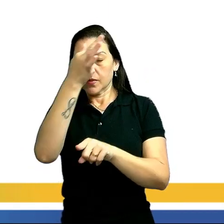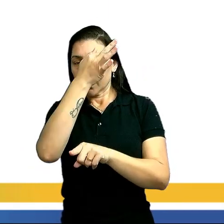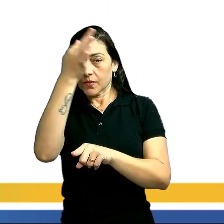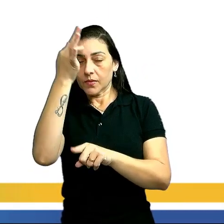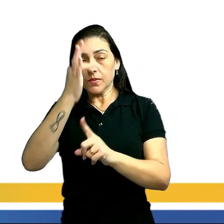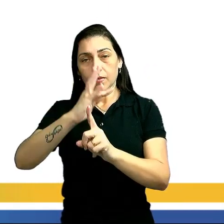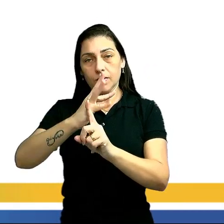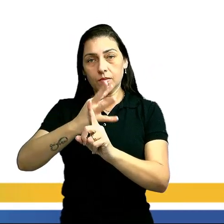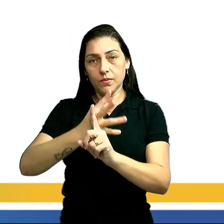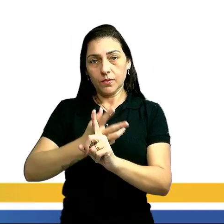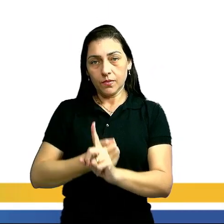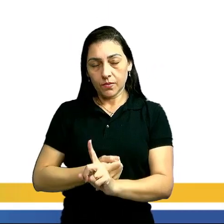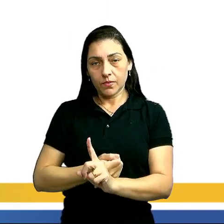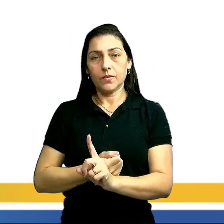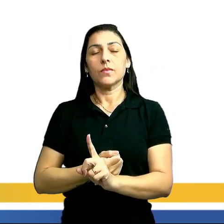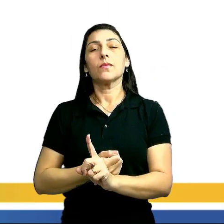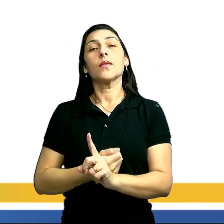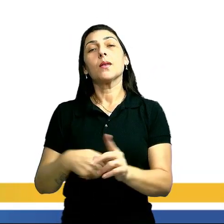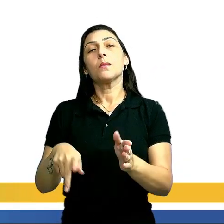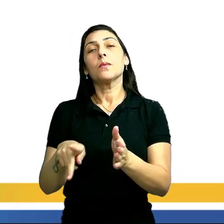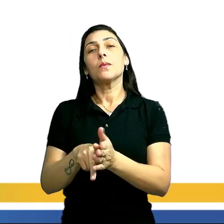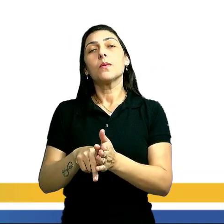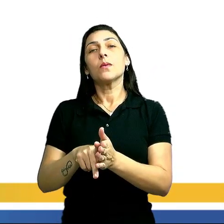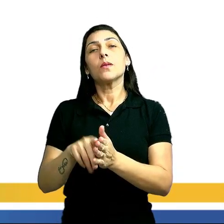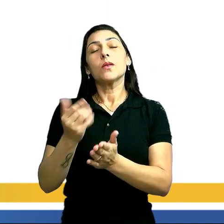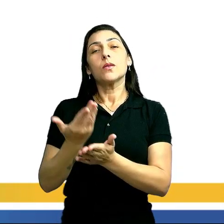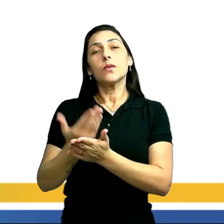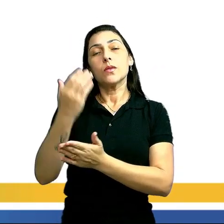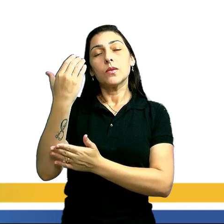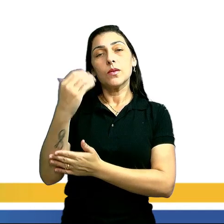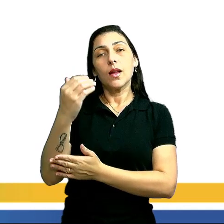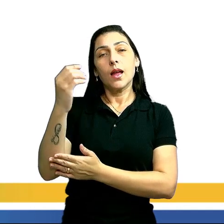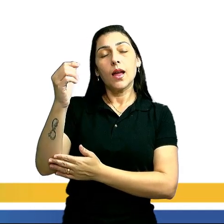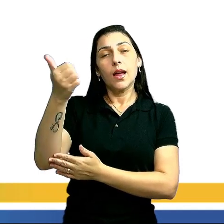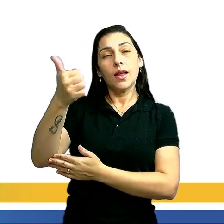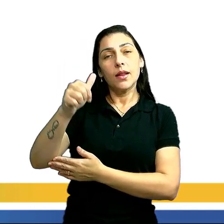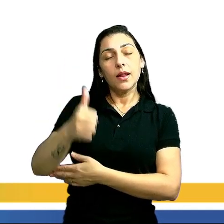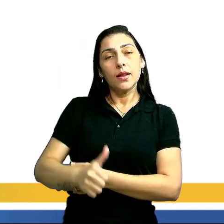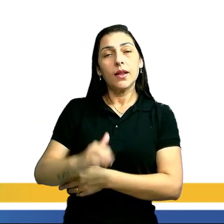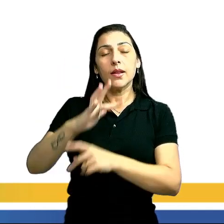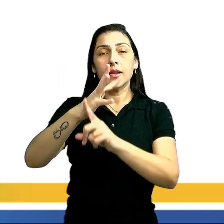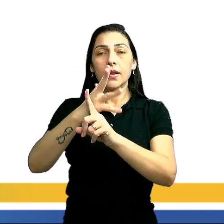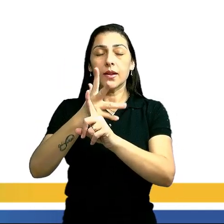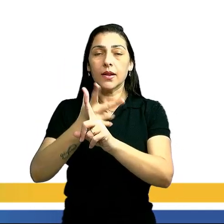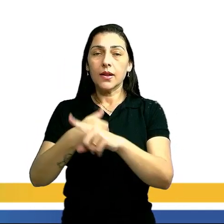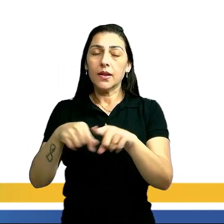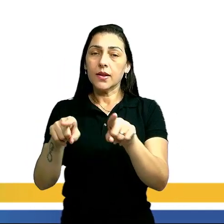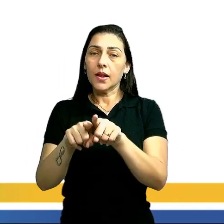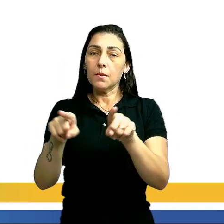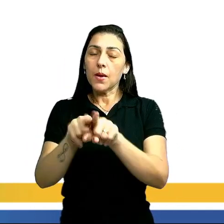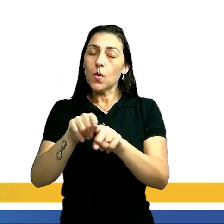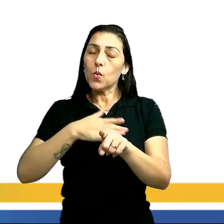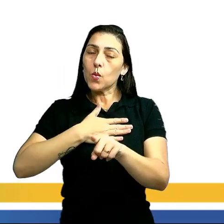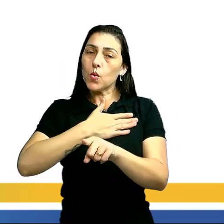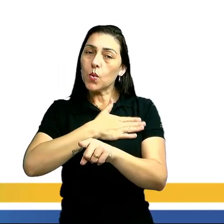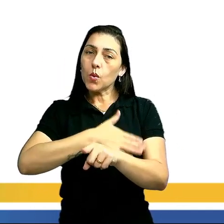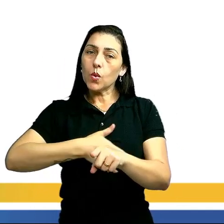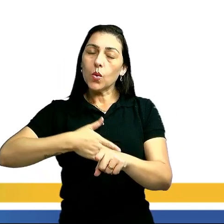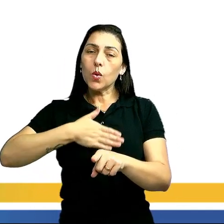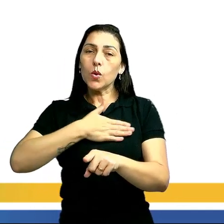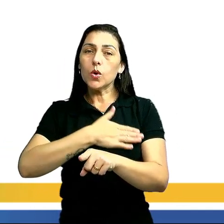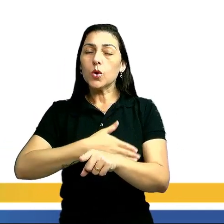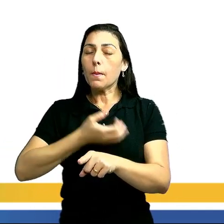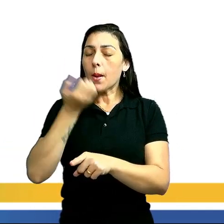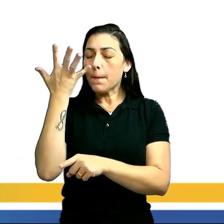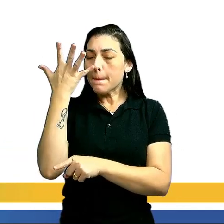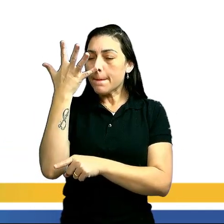da arte, é uma área da filosofia que analisa as obras de arte e discute o gosto pelo